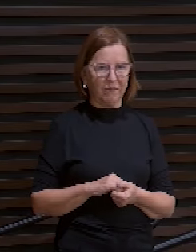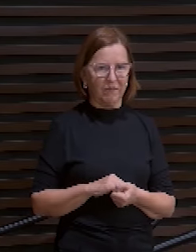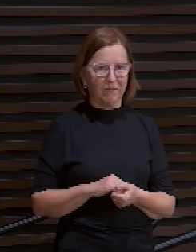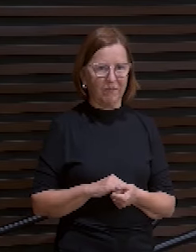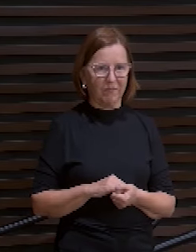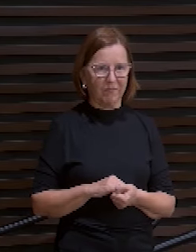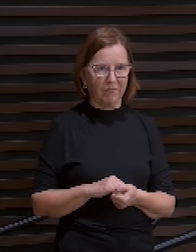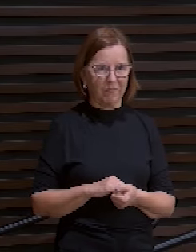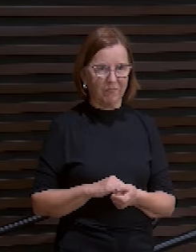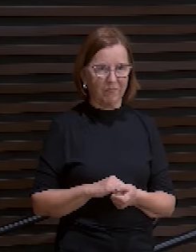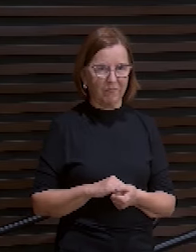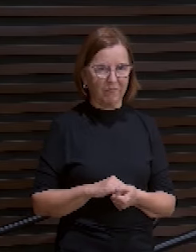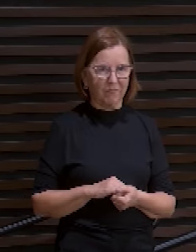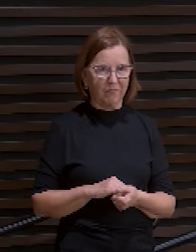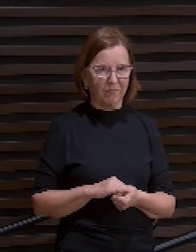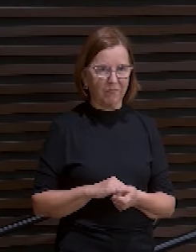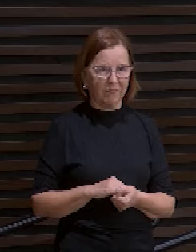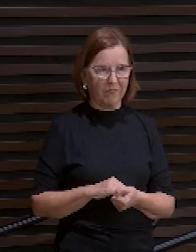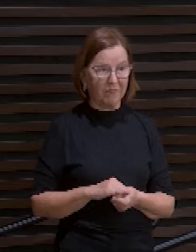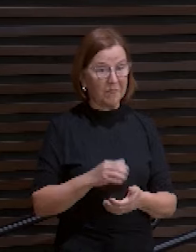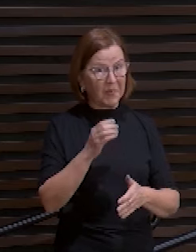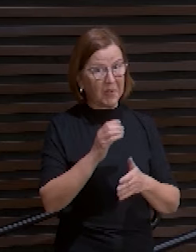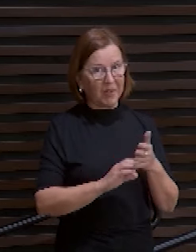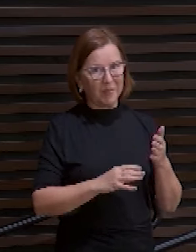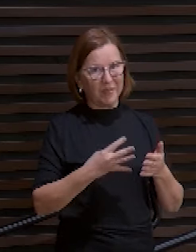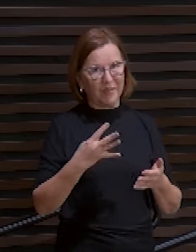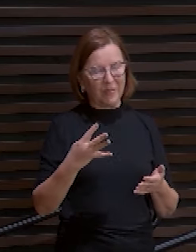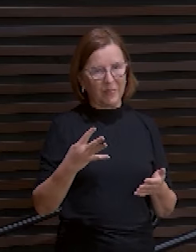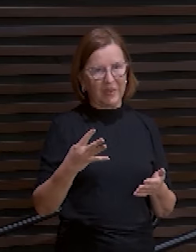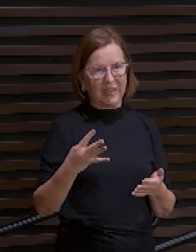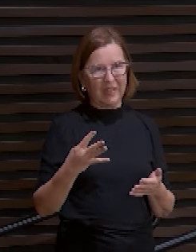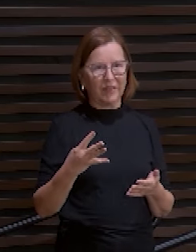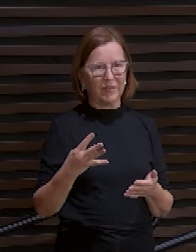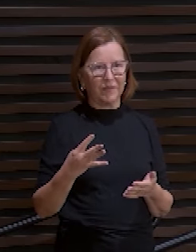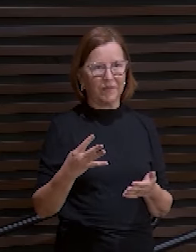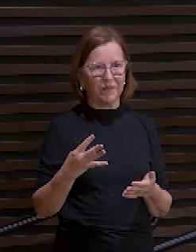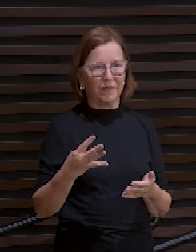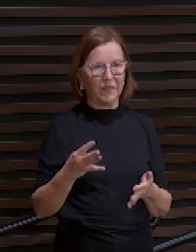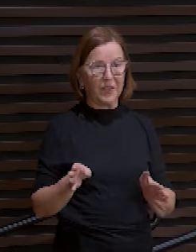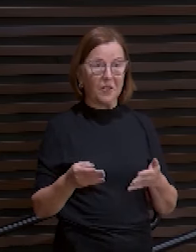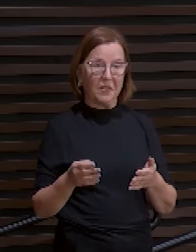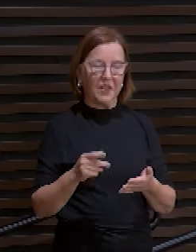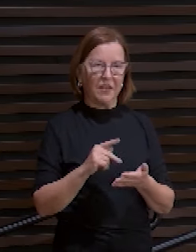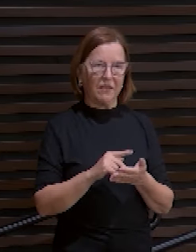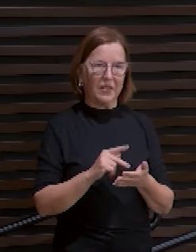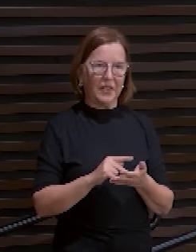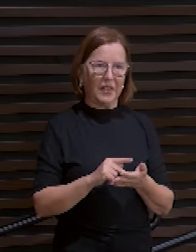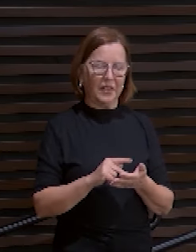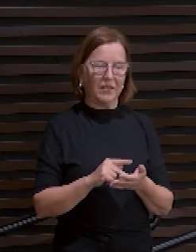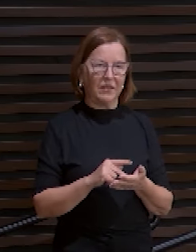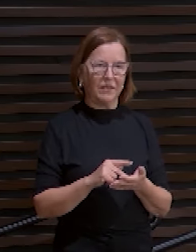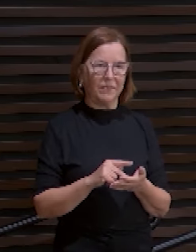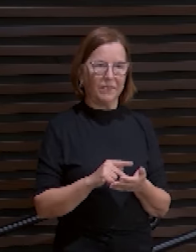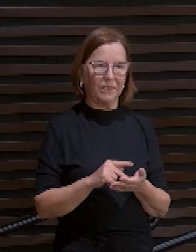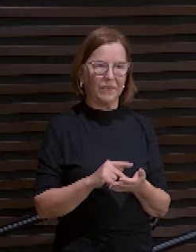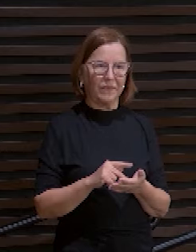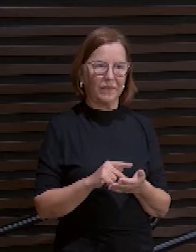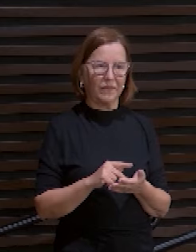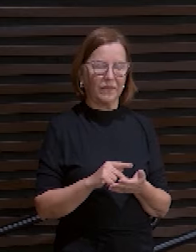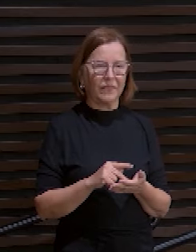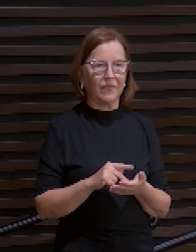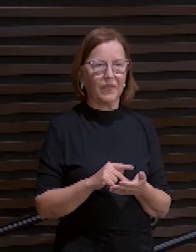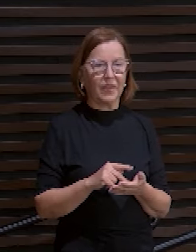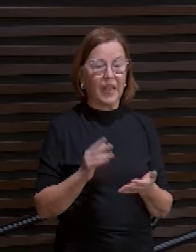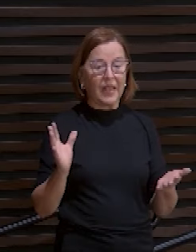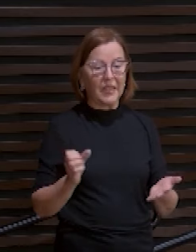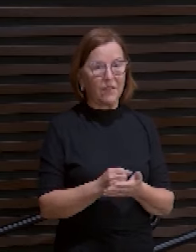Opa então no capítulo 4 ele enfatiza a verdade de que a justificação não é pelas obras da lei no